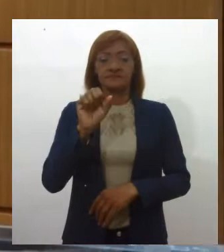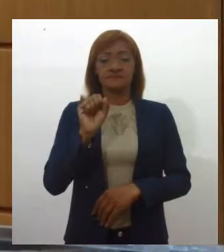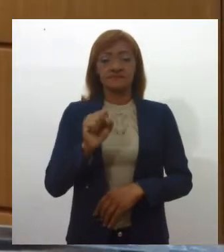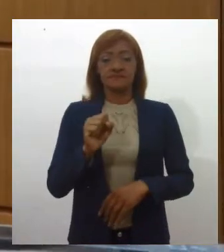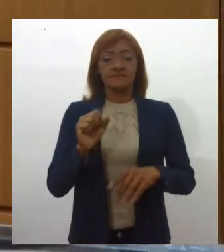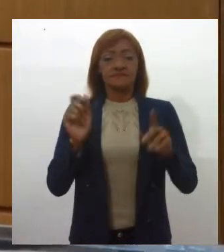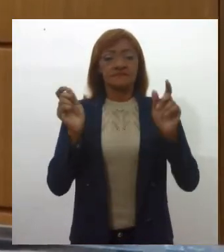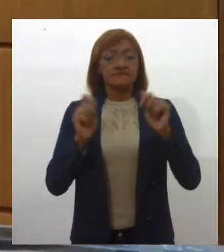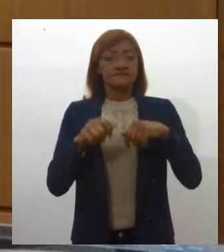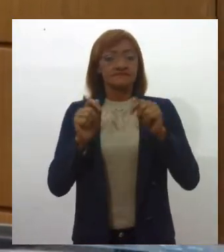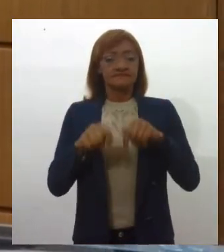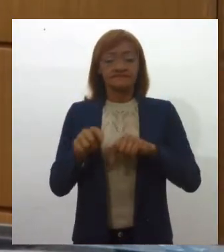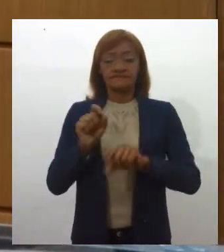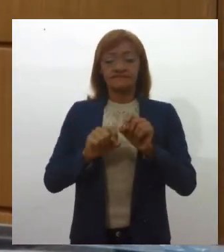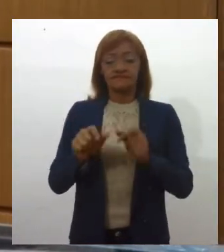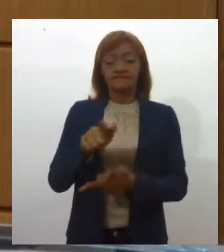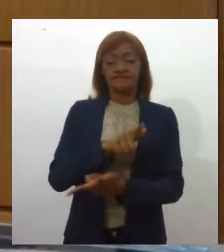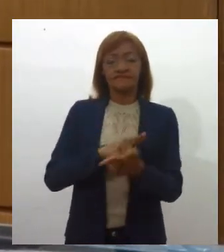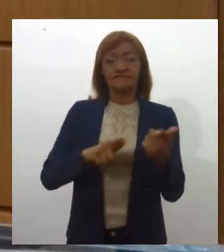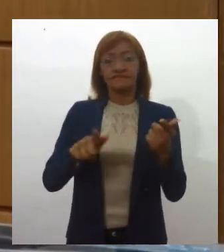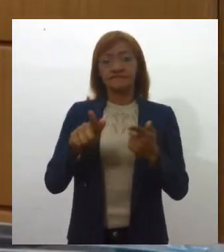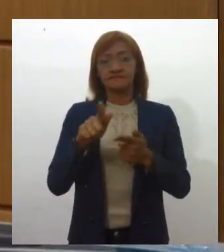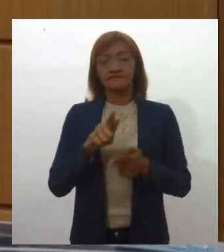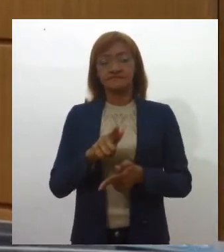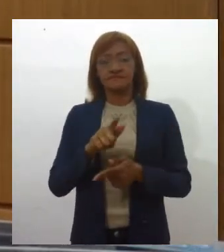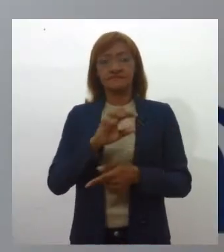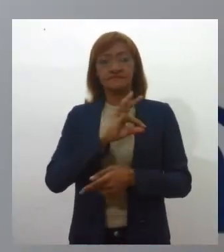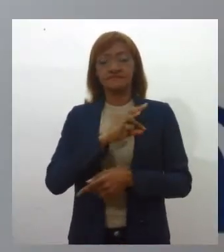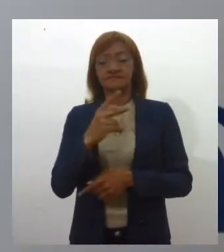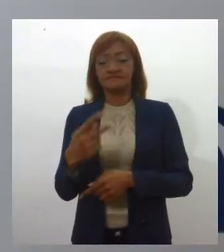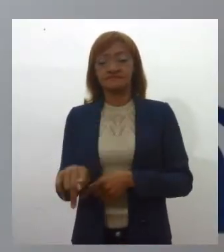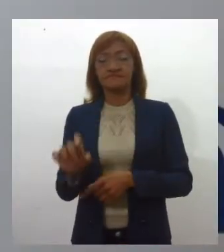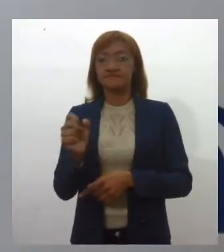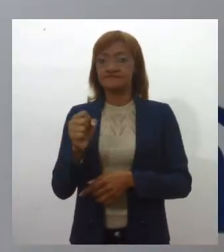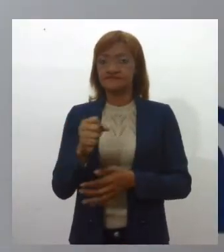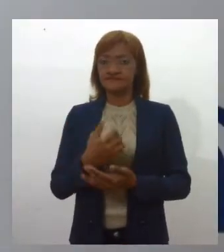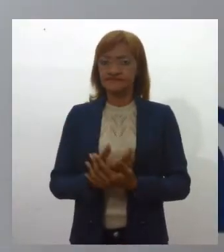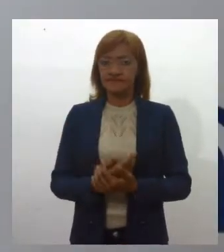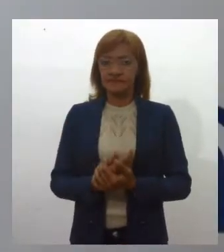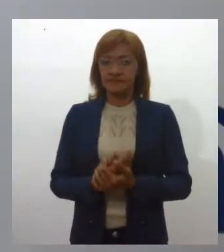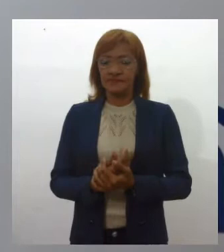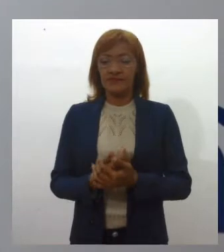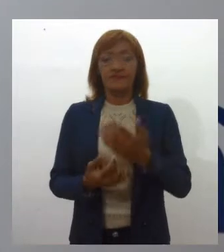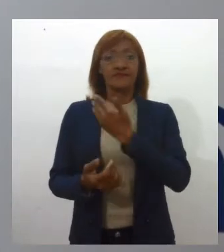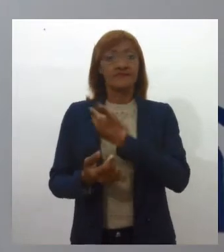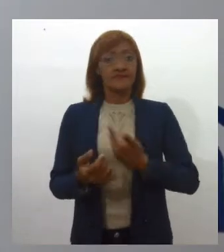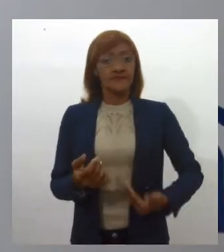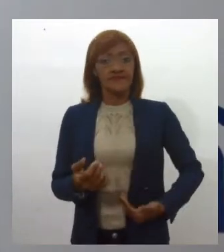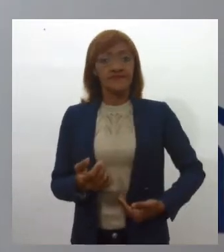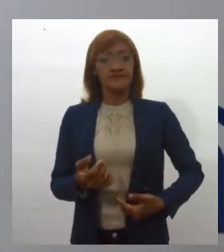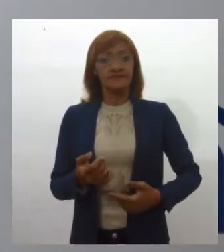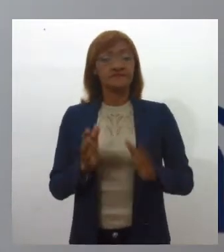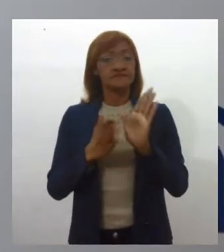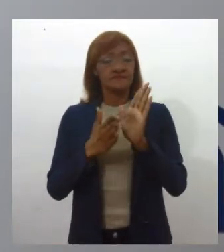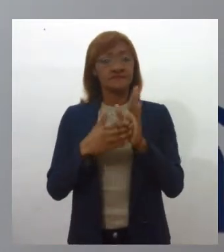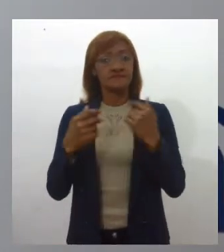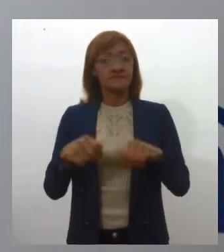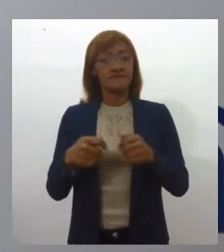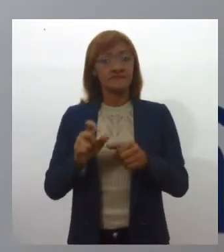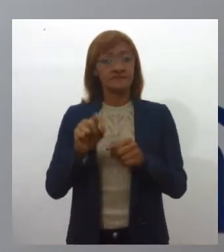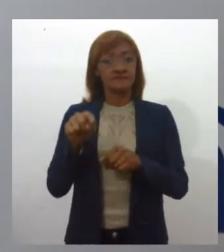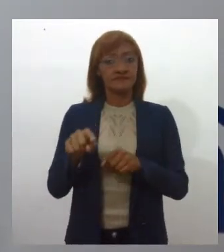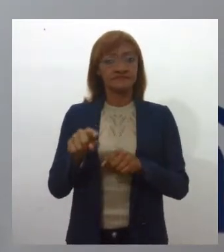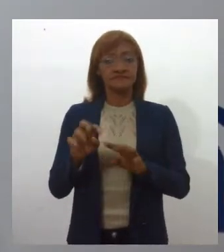possibilidade de um indicativo de greve por parte da polícia em Sergipe. O governo do estado precisa fazer uma proposta efetiva do que pode ser para essas